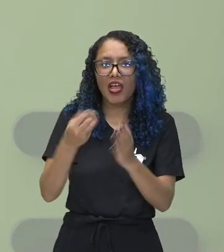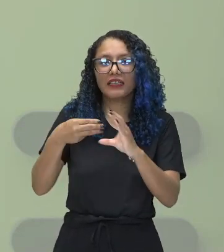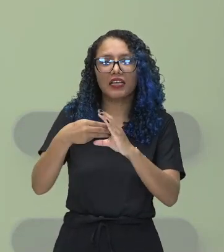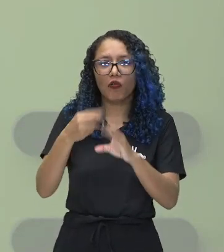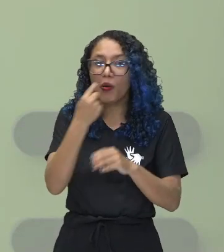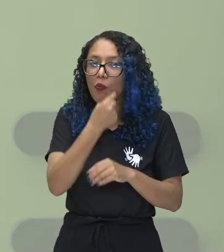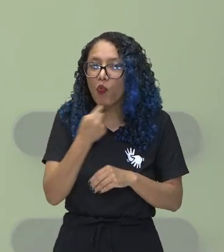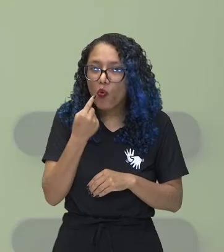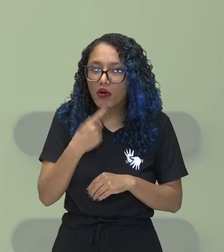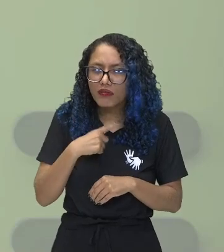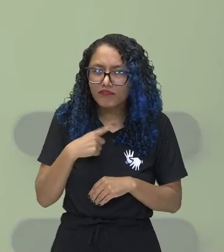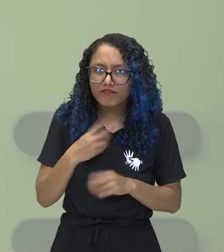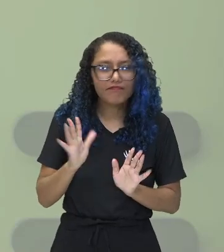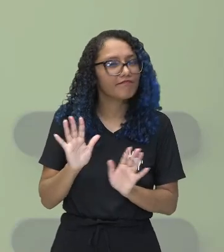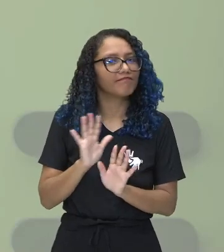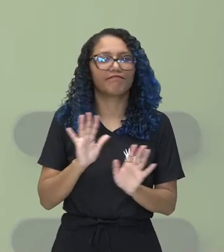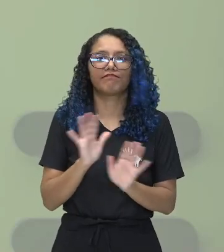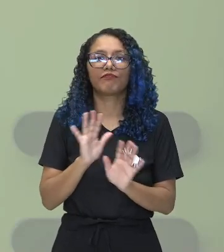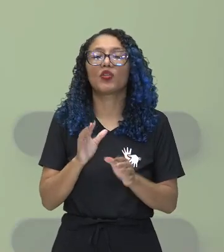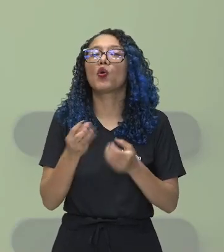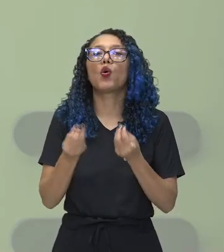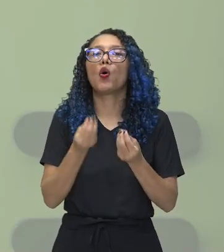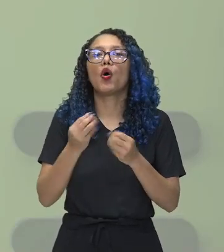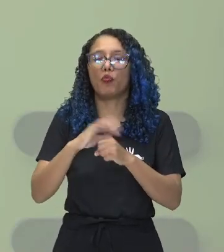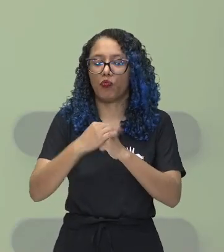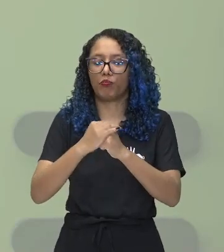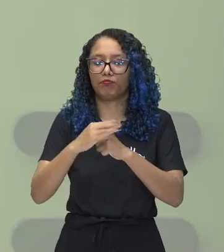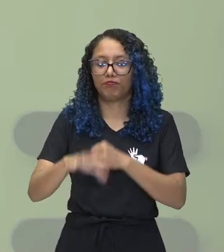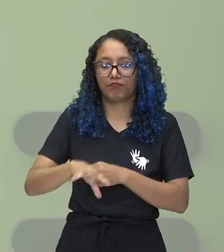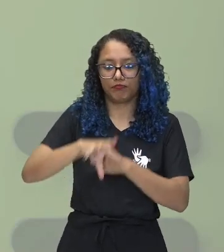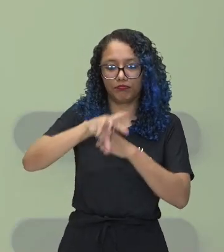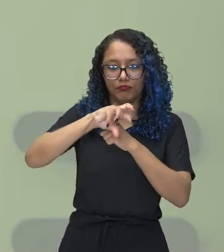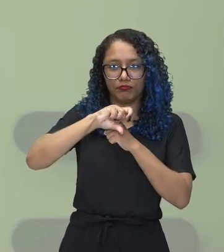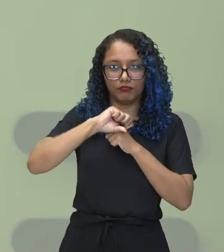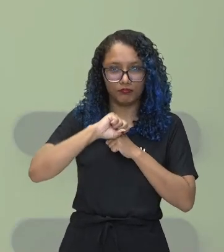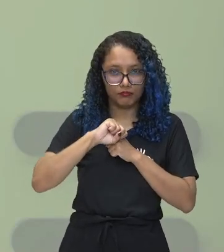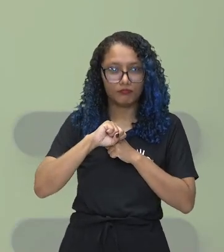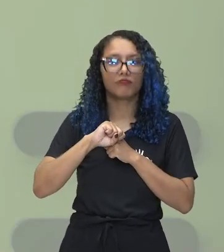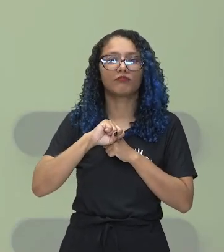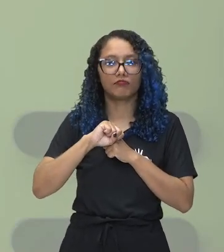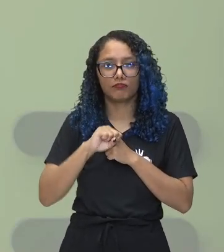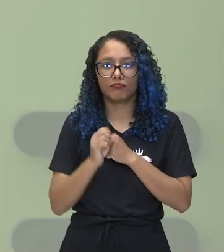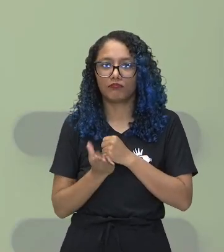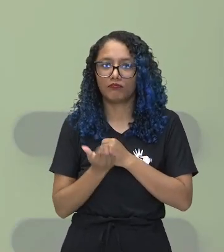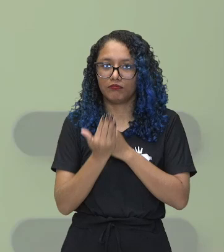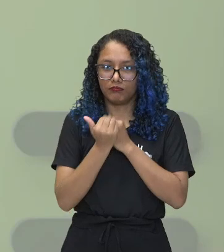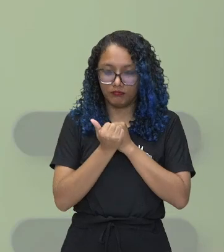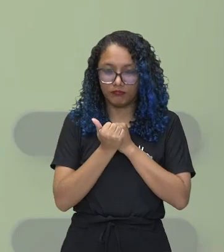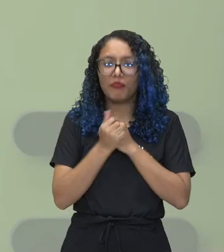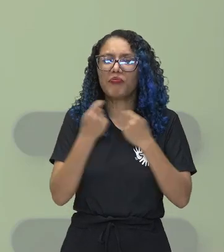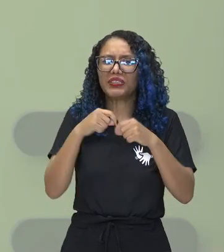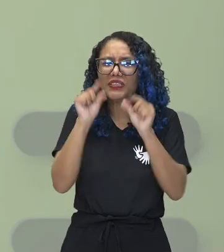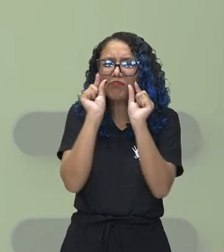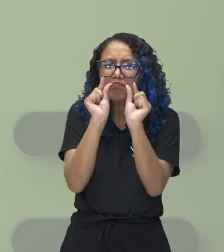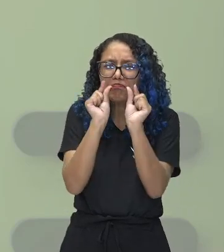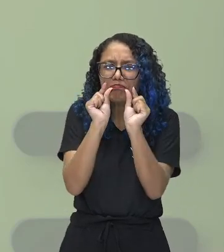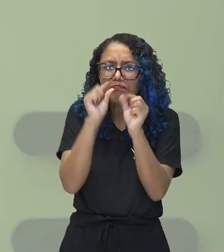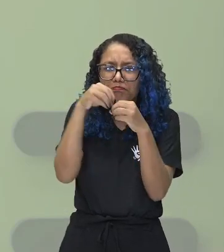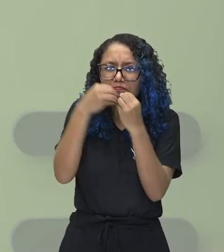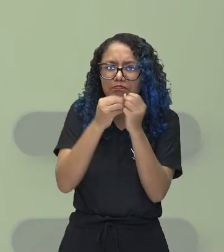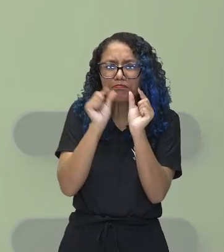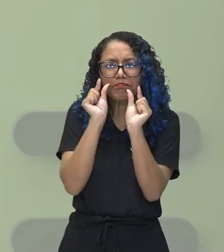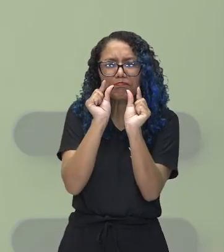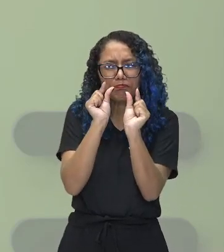ela vai absorver através da membrana plasmática. Então, ela precisa absorver estruturas extremamente pequenas, estruturas